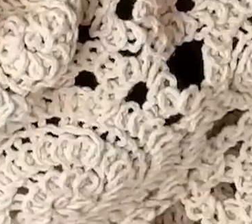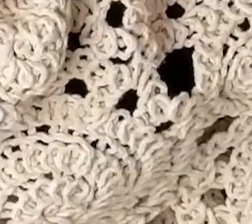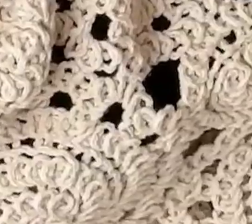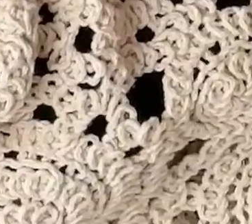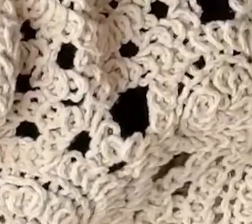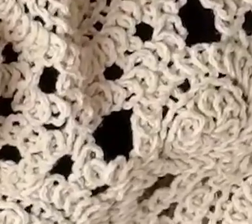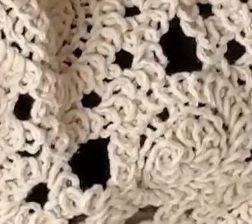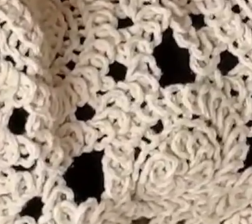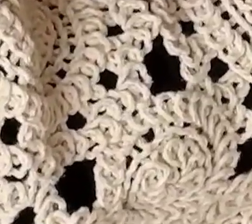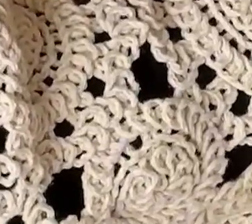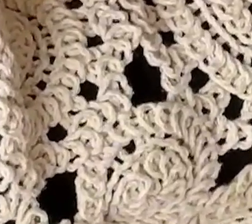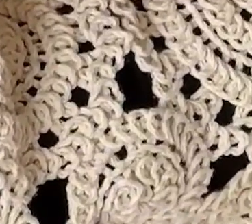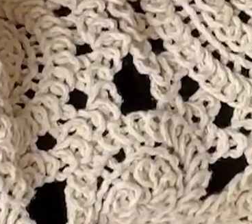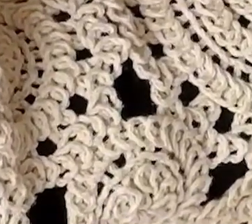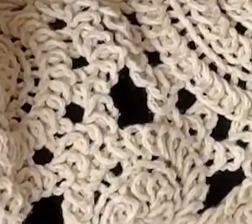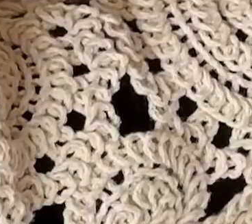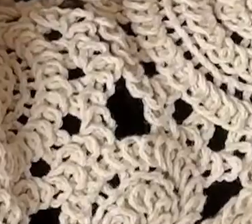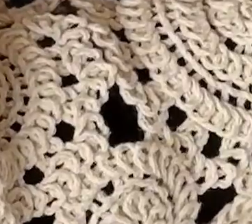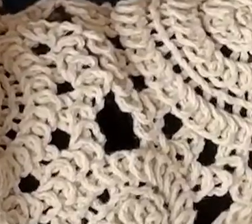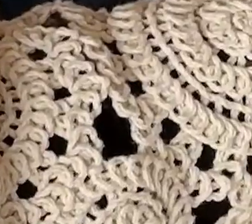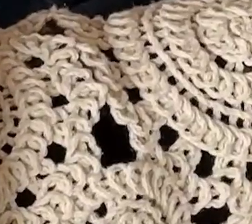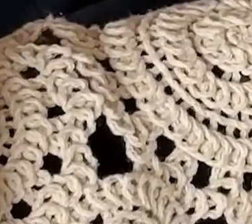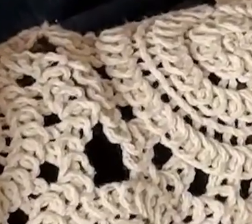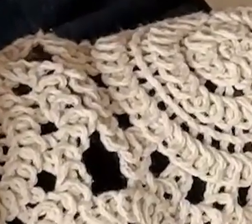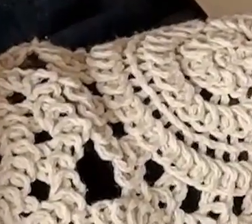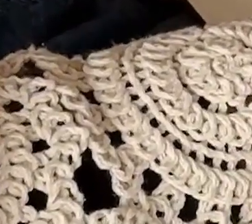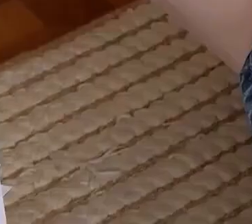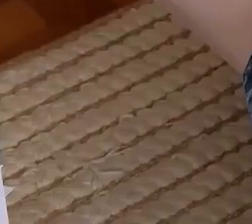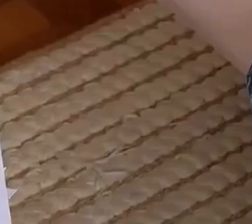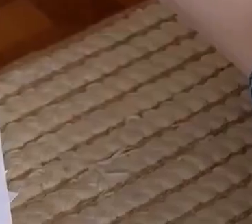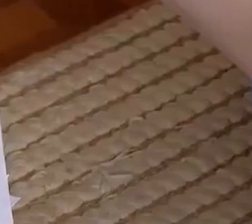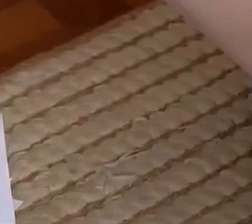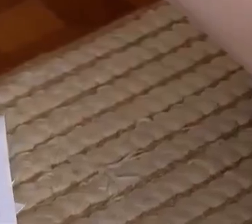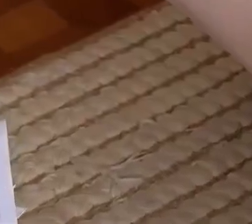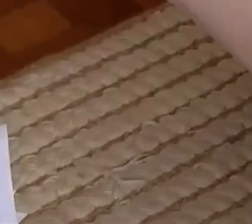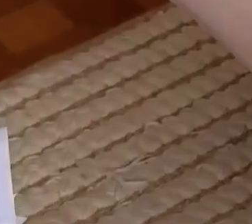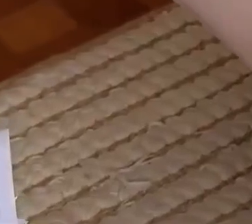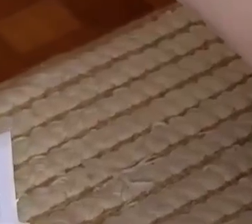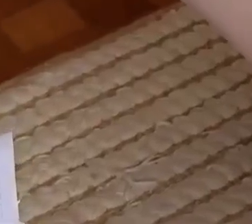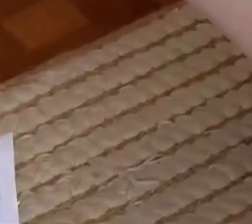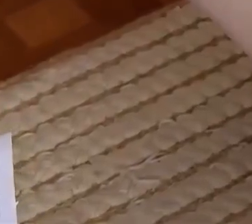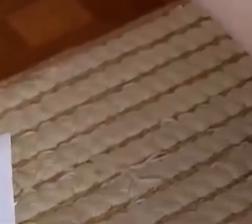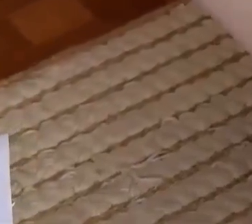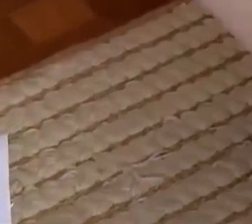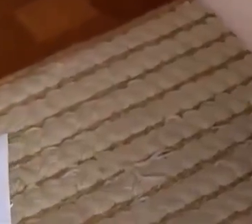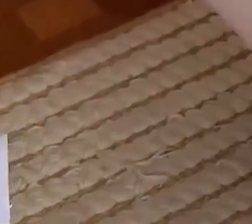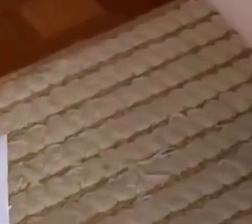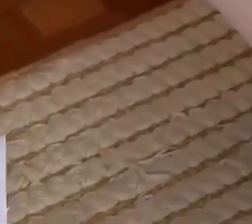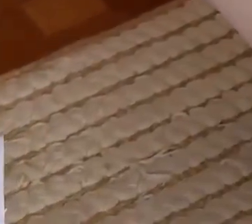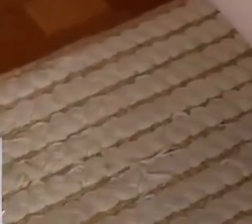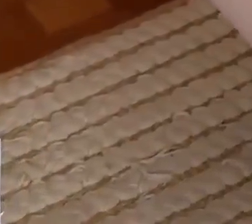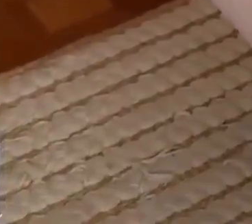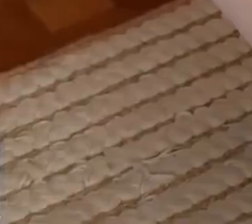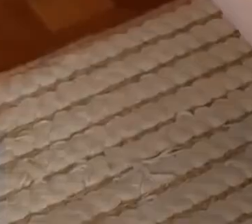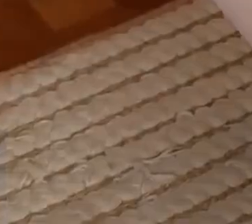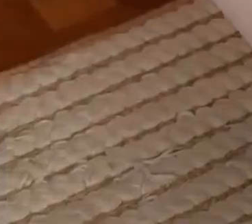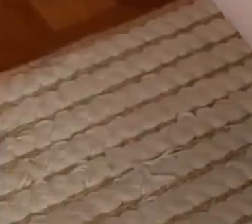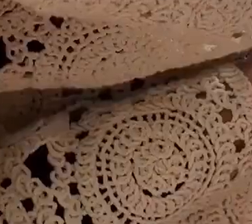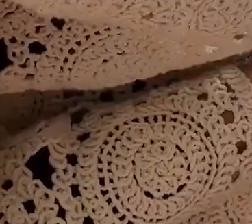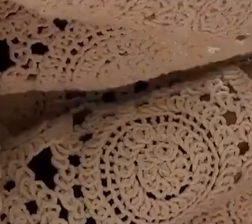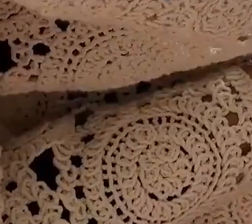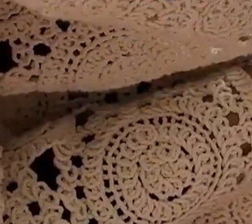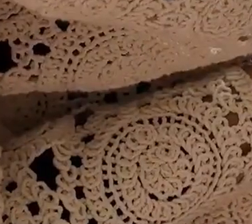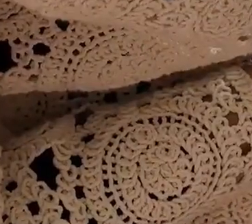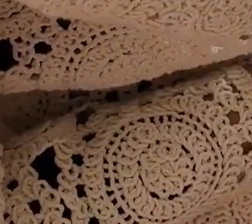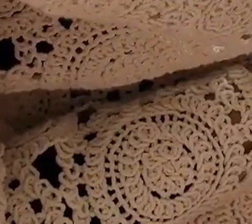Agora, mais de 15 milhões de brasileiros vão deixar de pagar o imposto. E essa economia pode significar muito nas contas do dia a dia e no orçamento